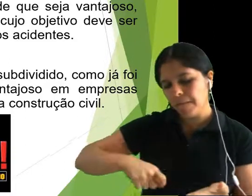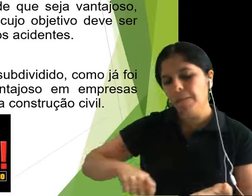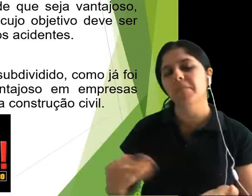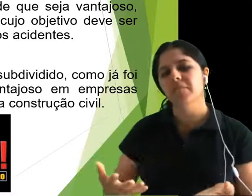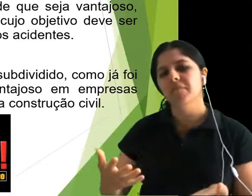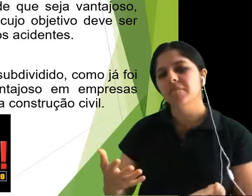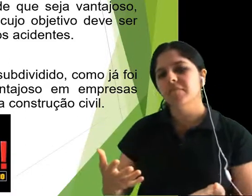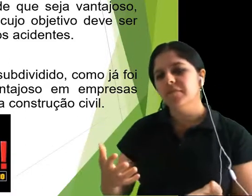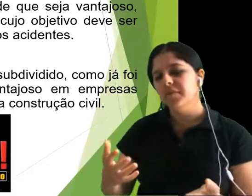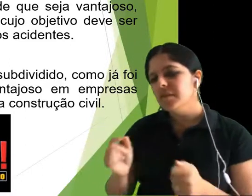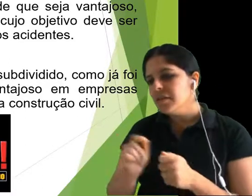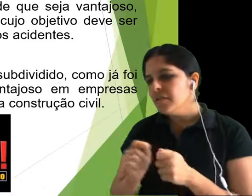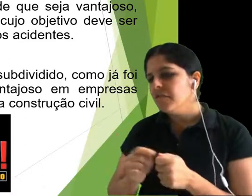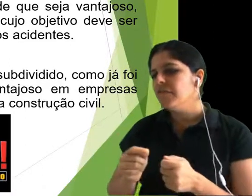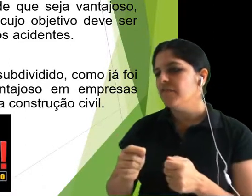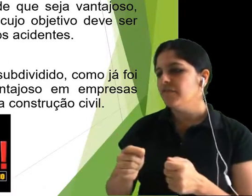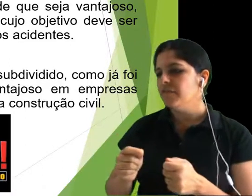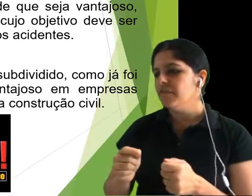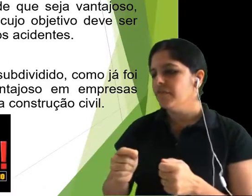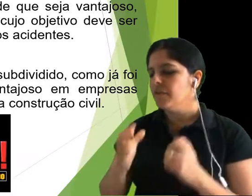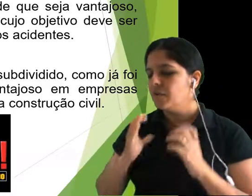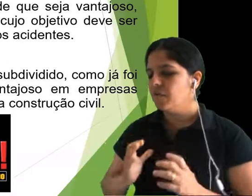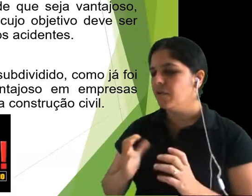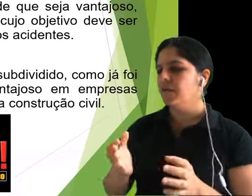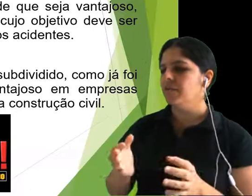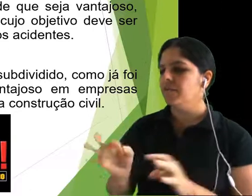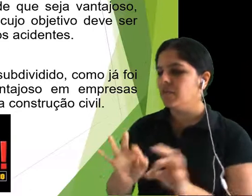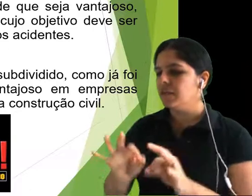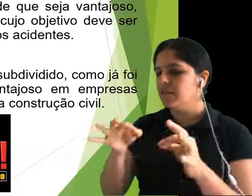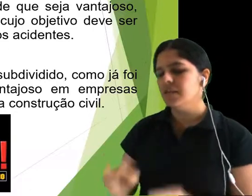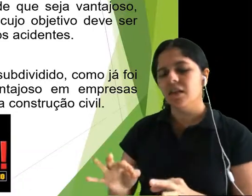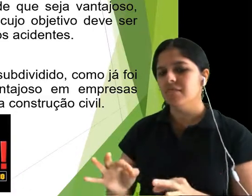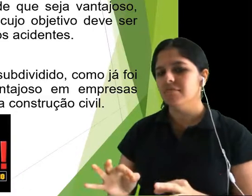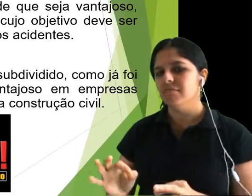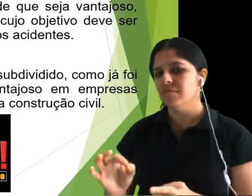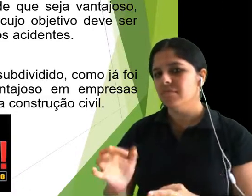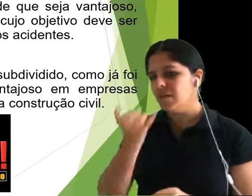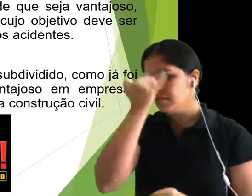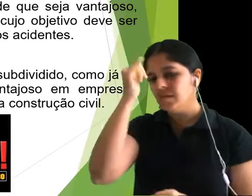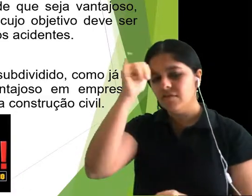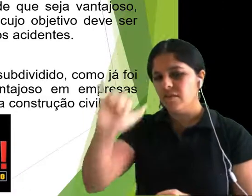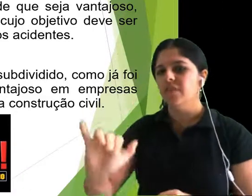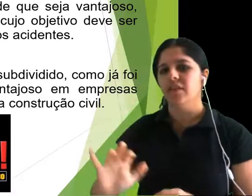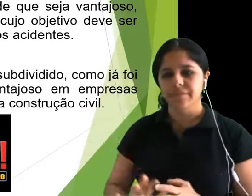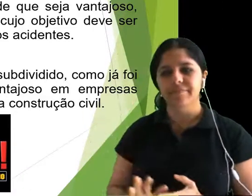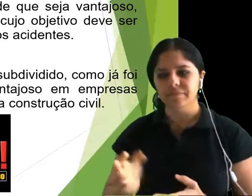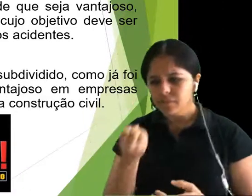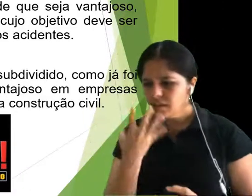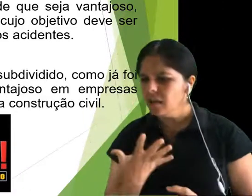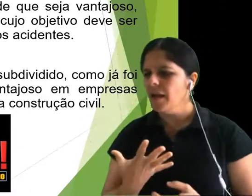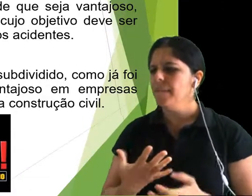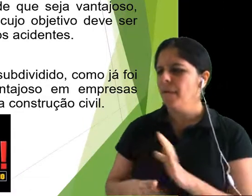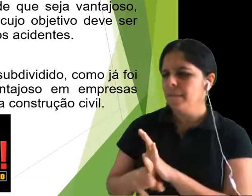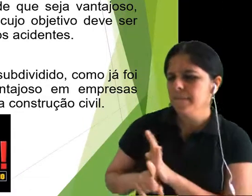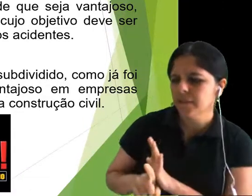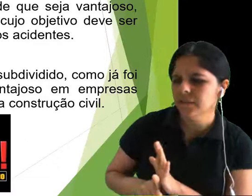medidas corretas, né, assertivas para que não ocorra acidente de novo. Então, esses desdobramentos é bacana fazer, mas